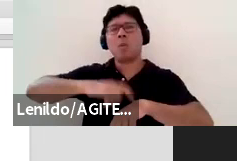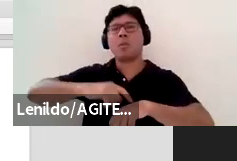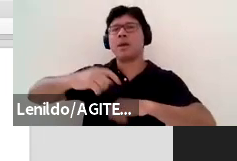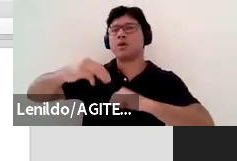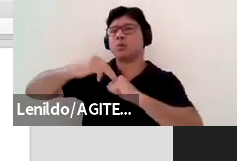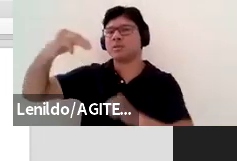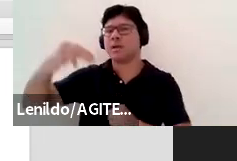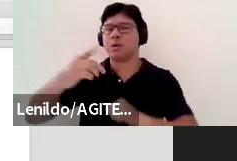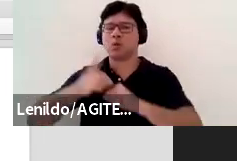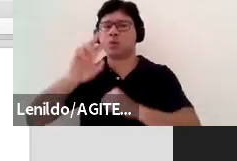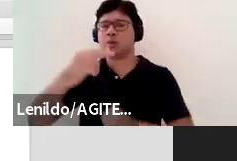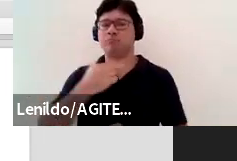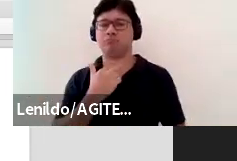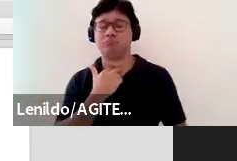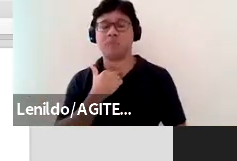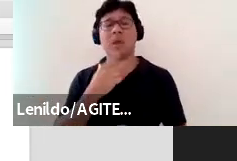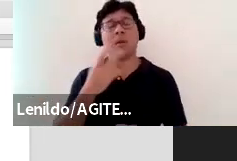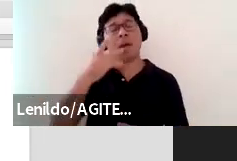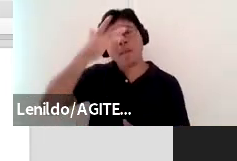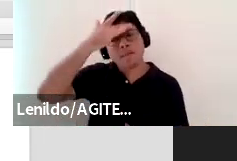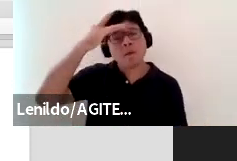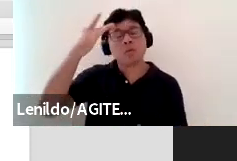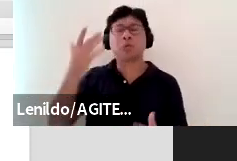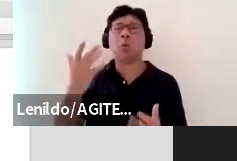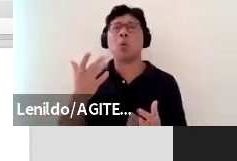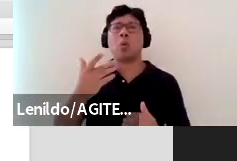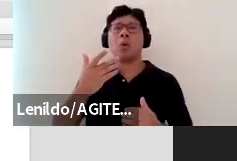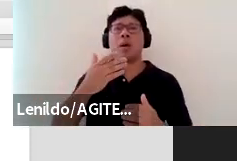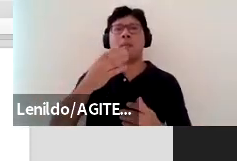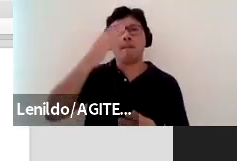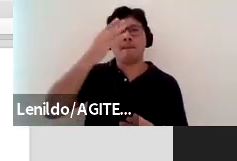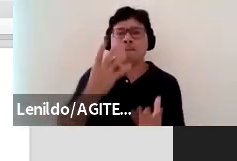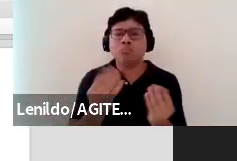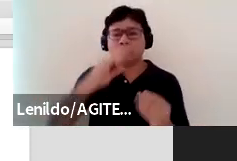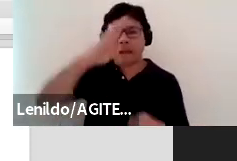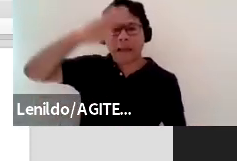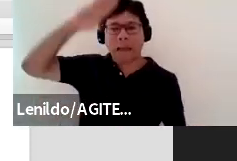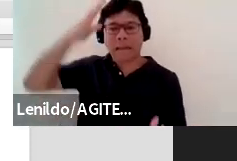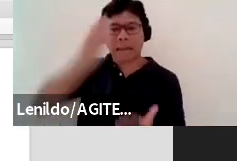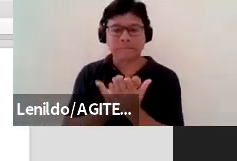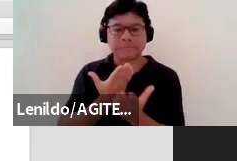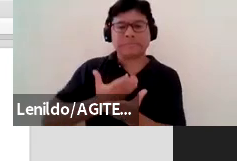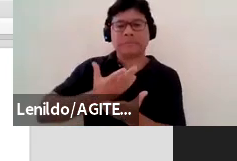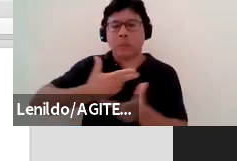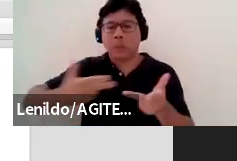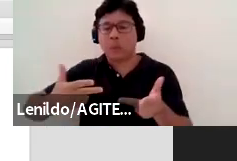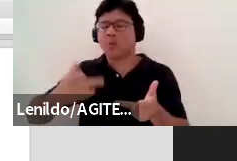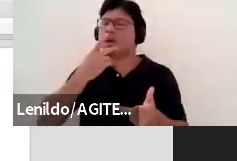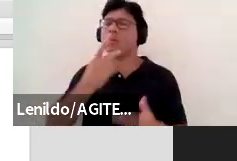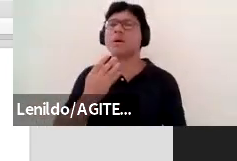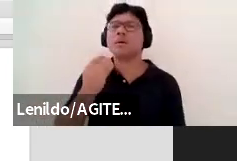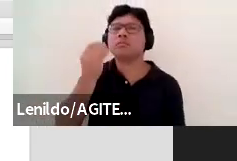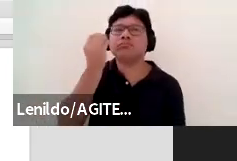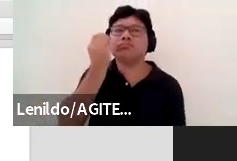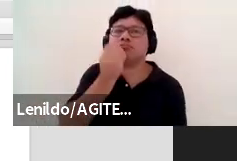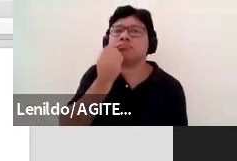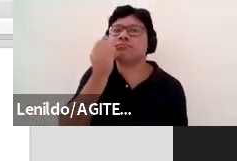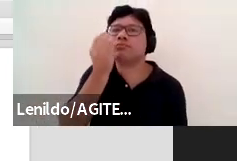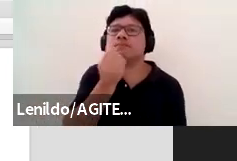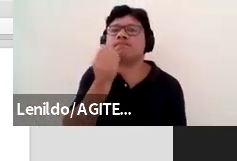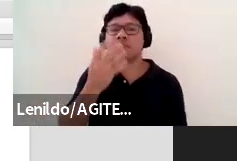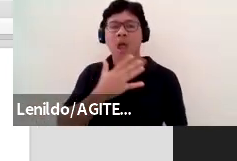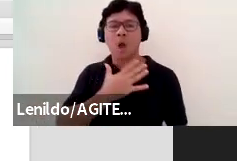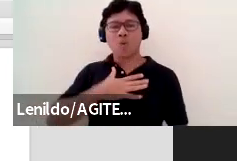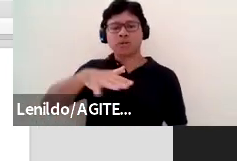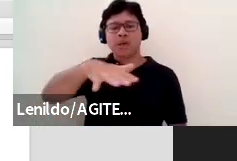doutorado, e pessoas que não quisessem nada muito acadêmico ou quisessem experimentar para ver se gostavam da área. Então, a gente sentia que